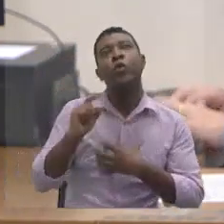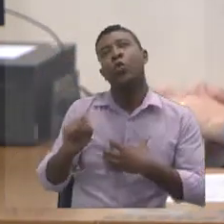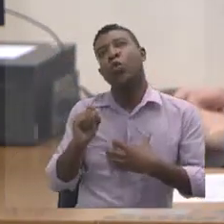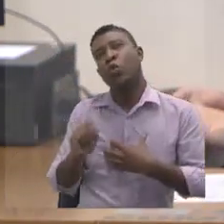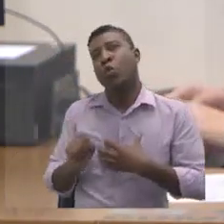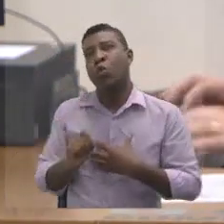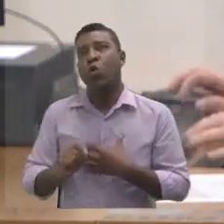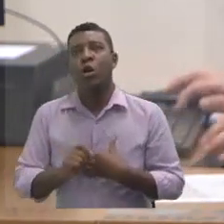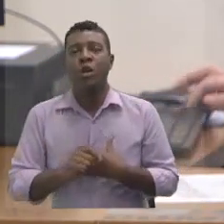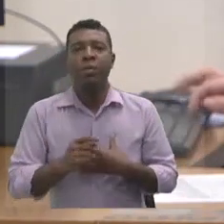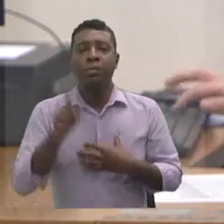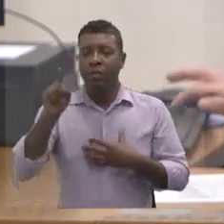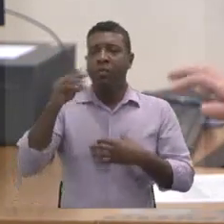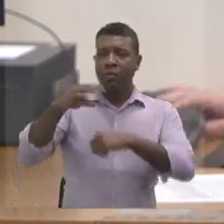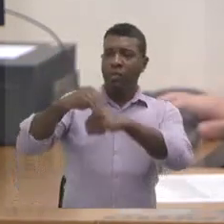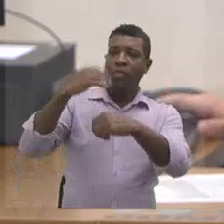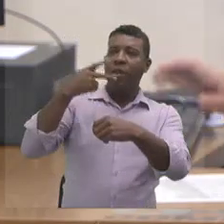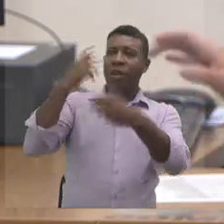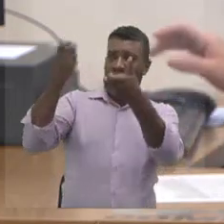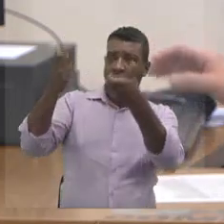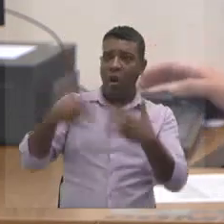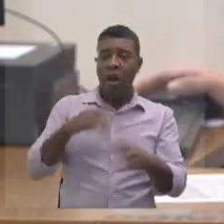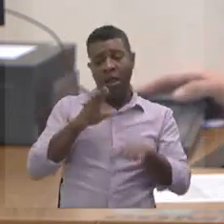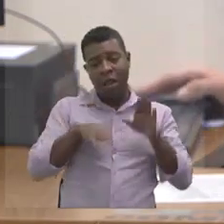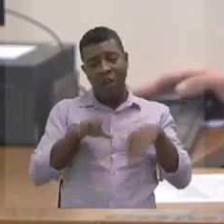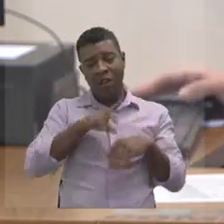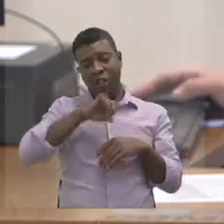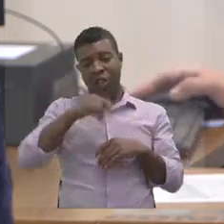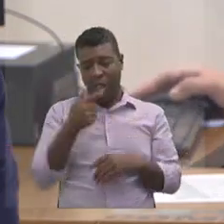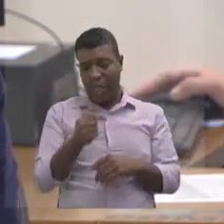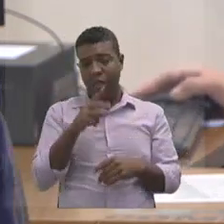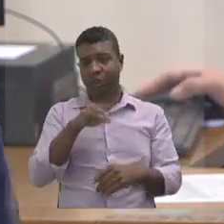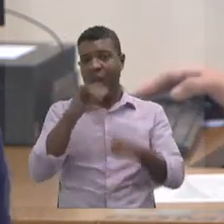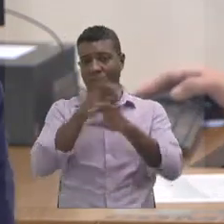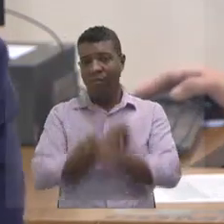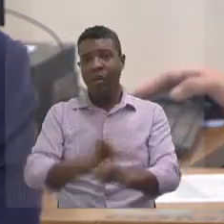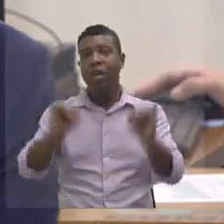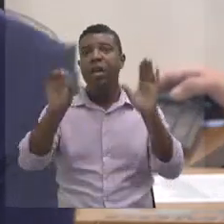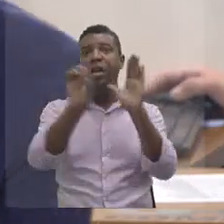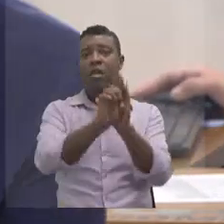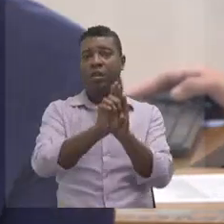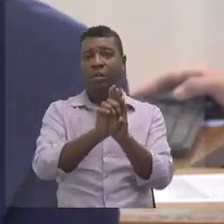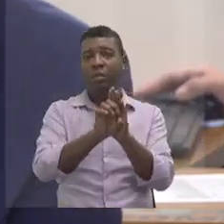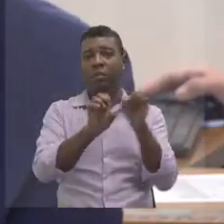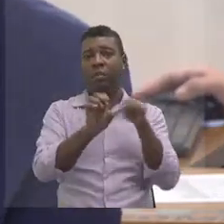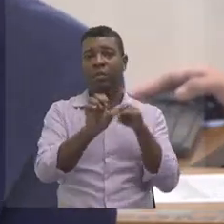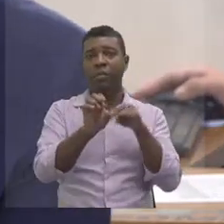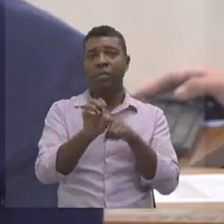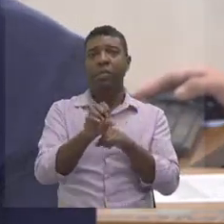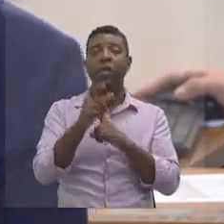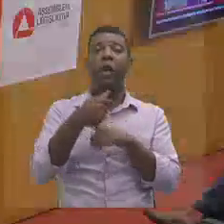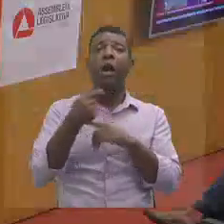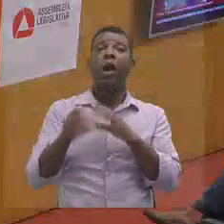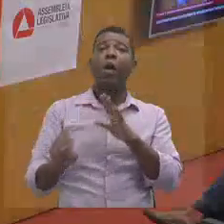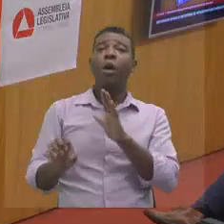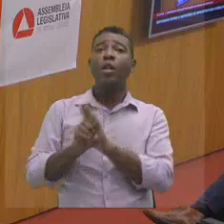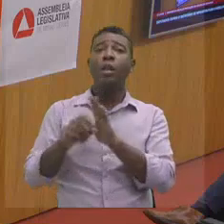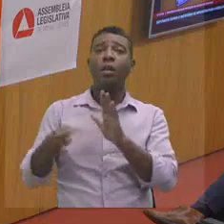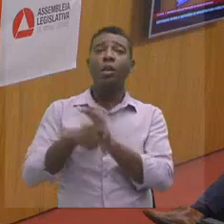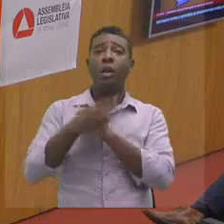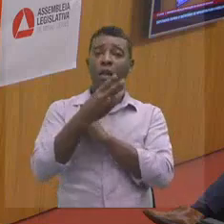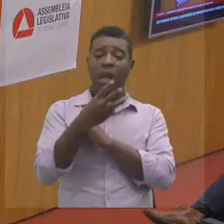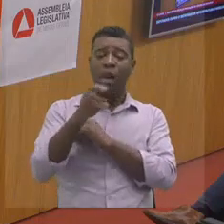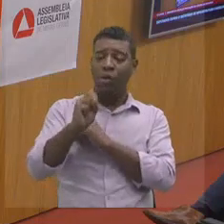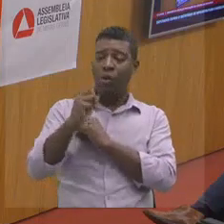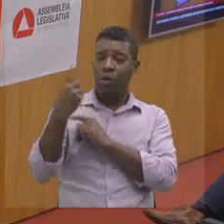O senhor falou aí talvez dia 7 seja lançado edital eu já lancei tantas vezes esse 381 que eu tô desanimado já